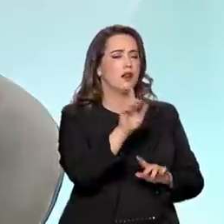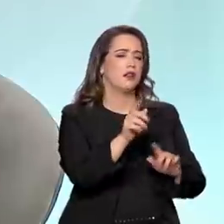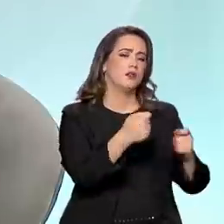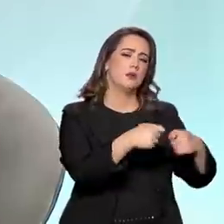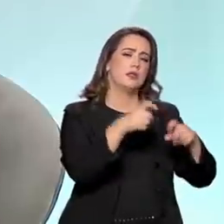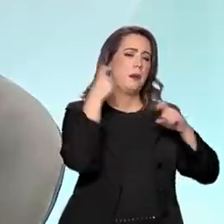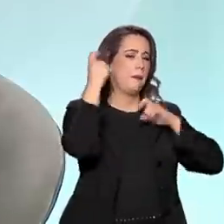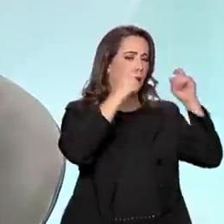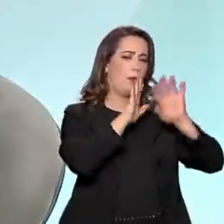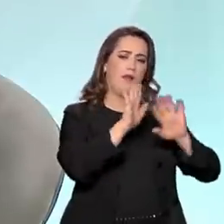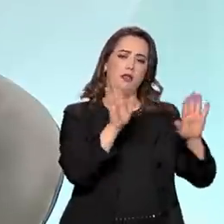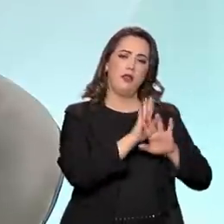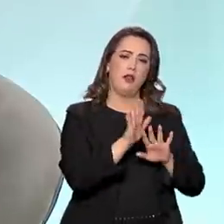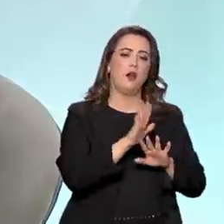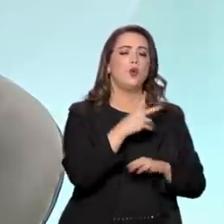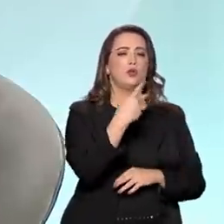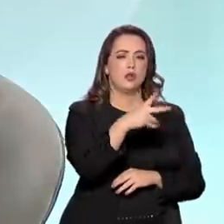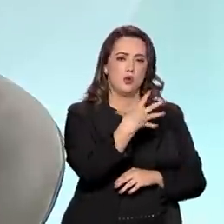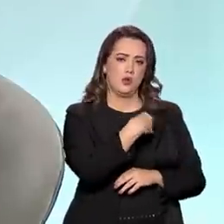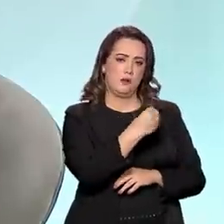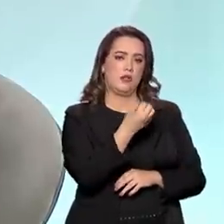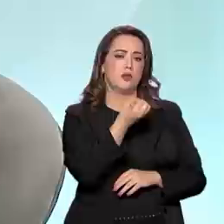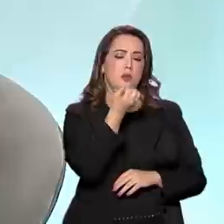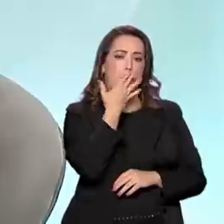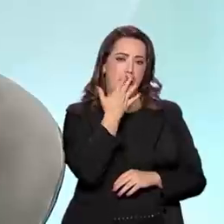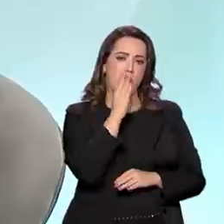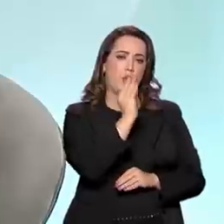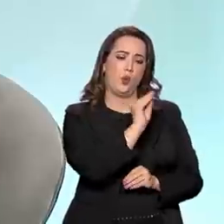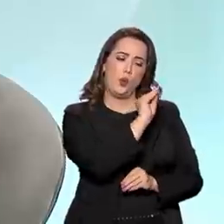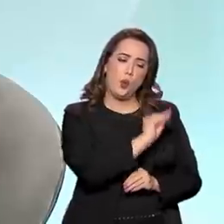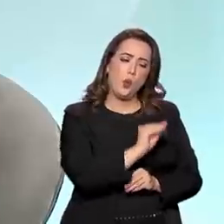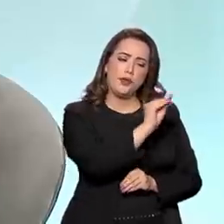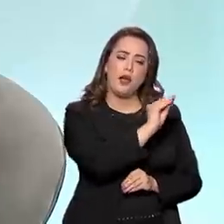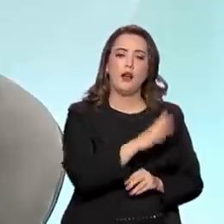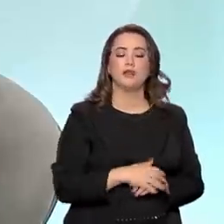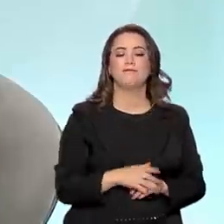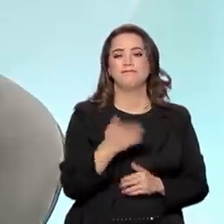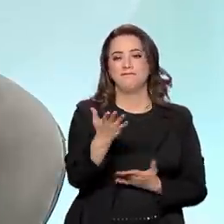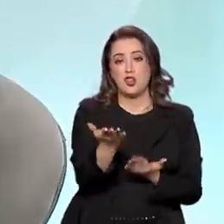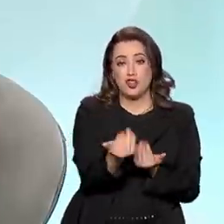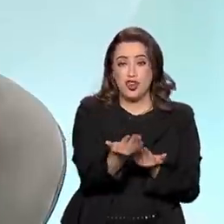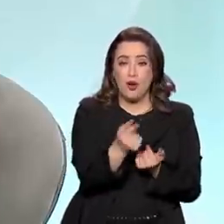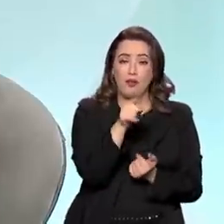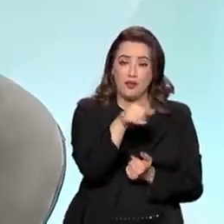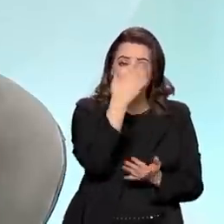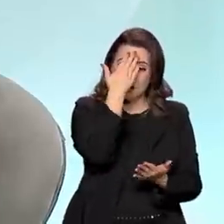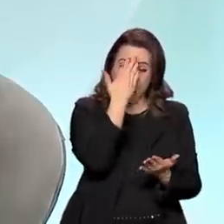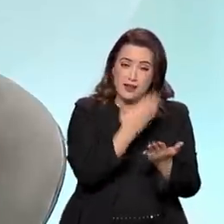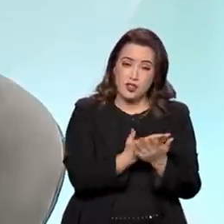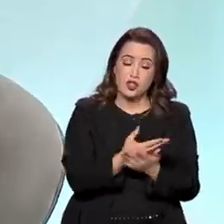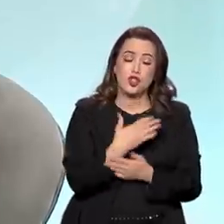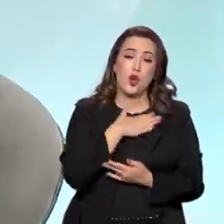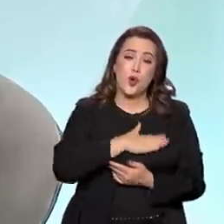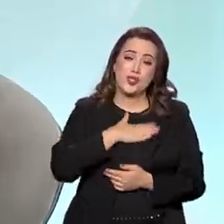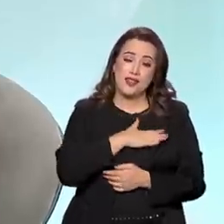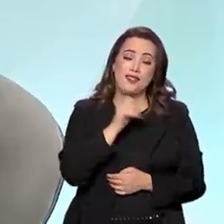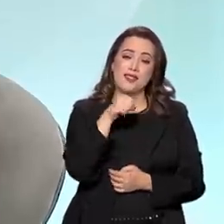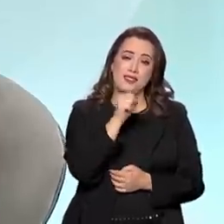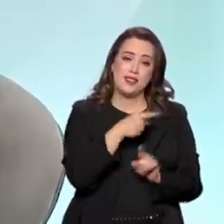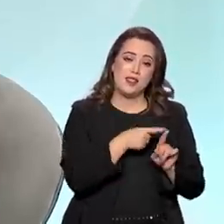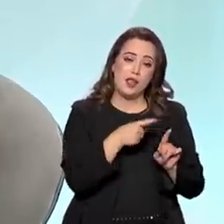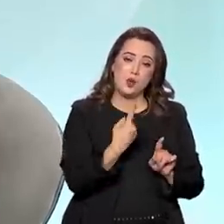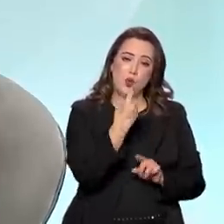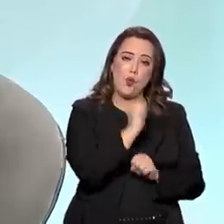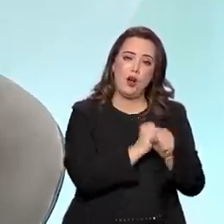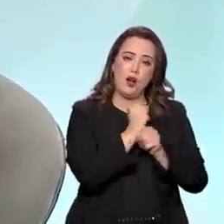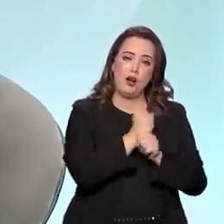preocupados seus filhos estão em boas mãos e jovem eu tenho certeza que você vai gostar nesse período desse ano que vai